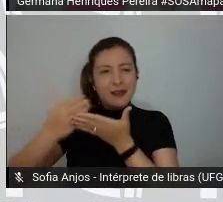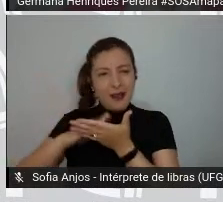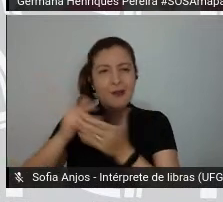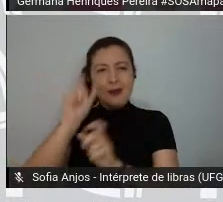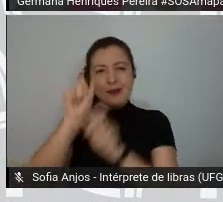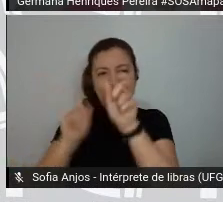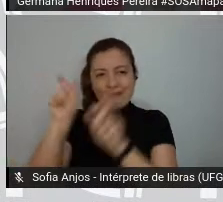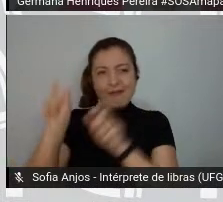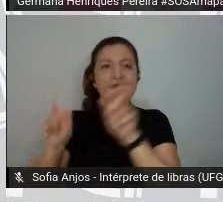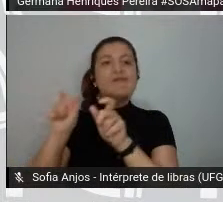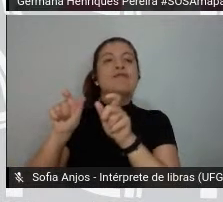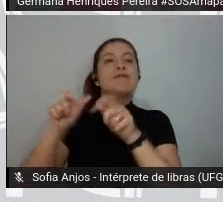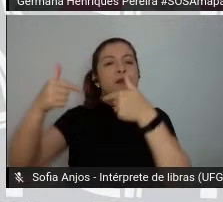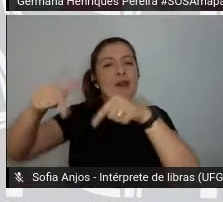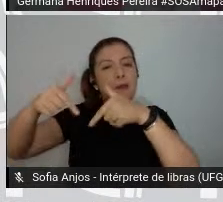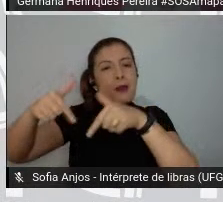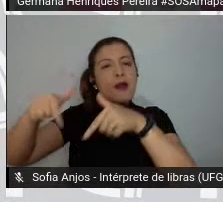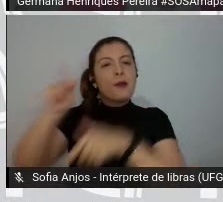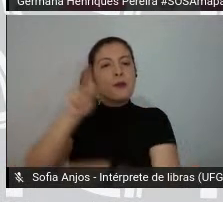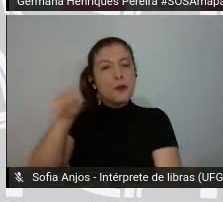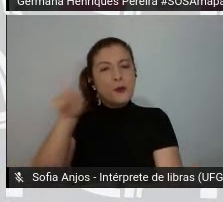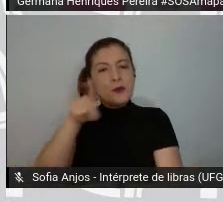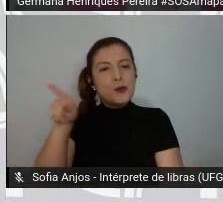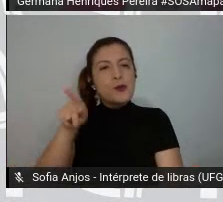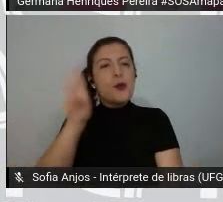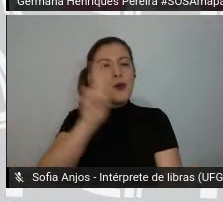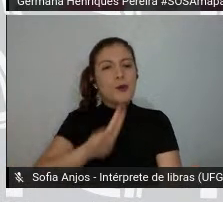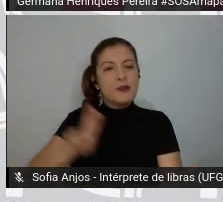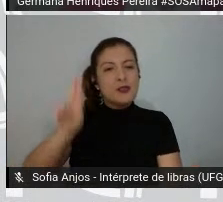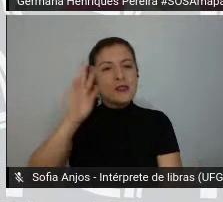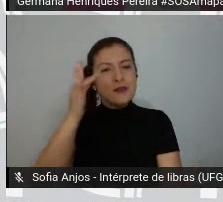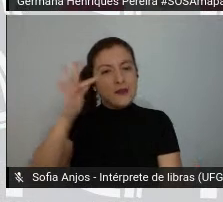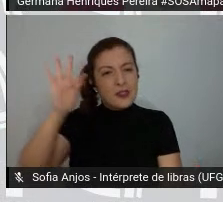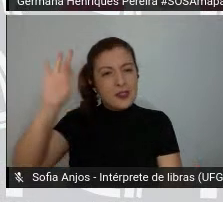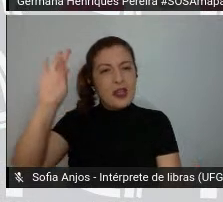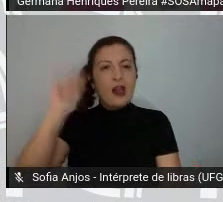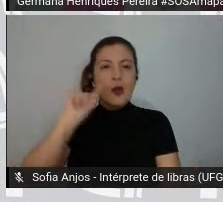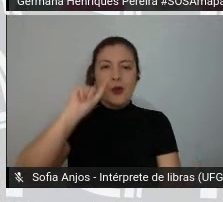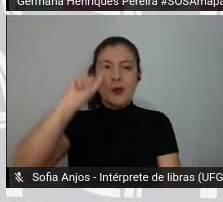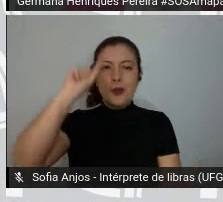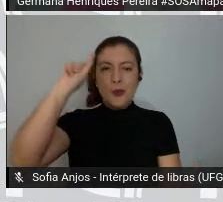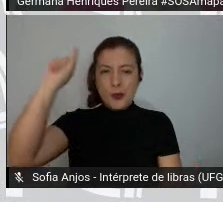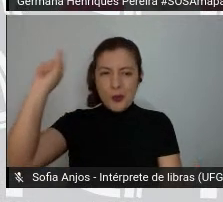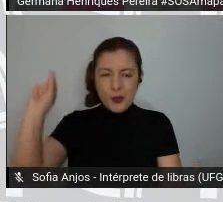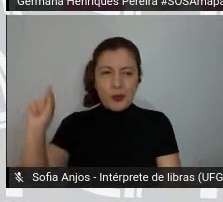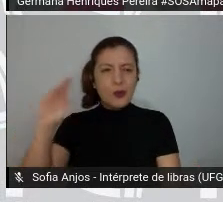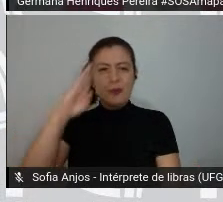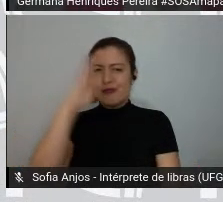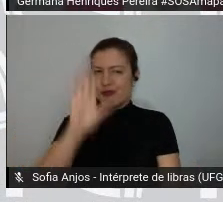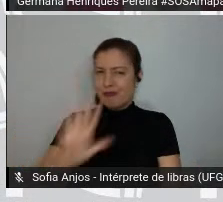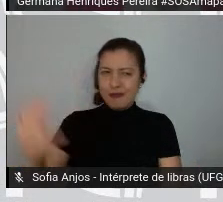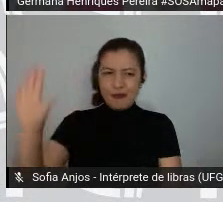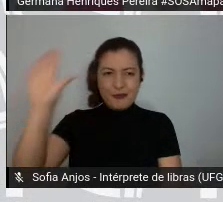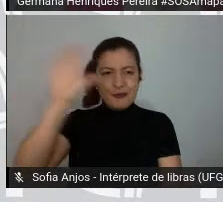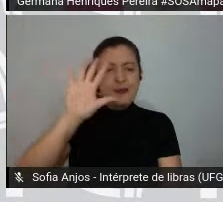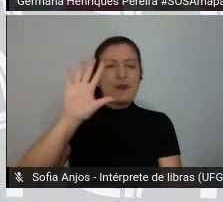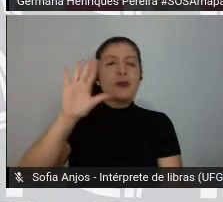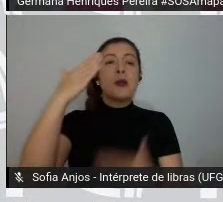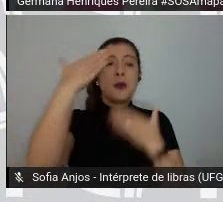federais, de universidades no Brasil todo. Obrigada aos